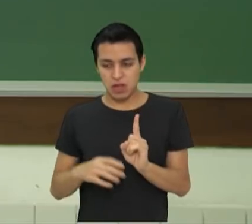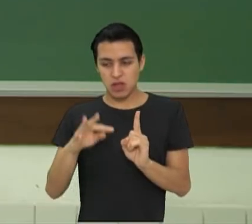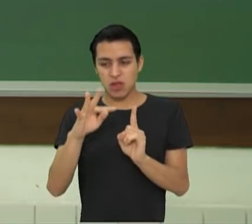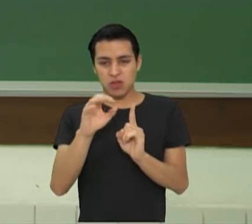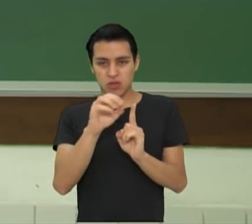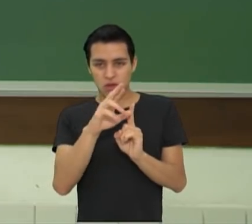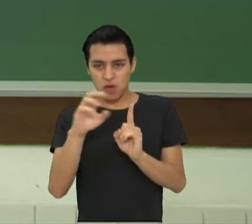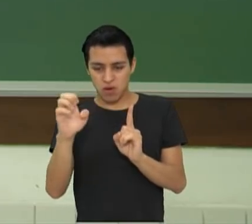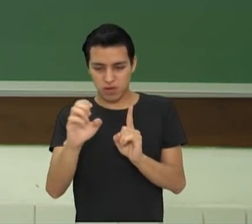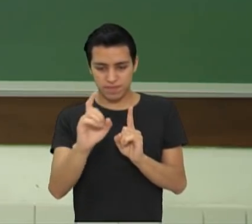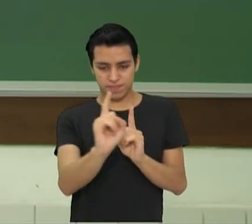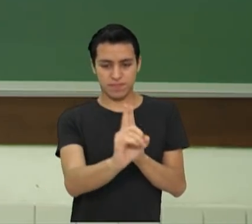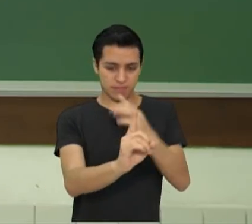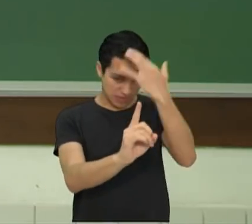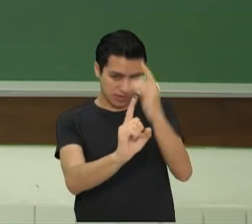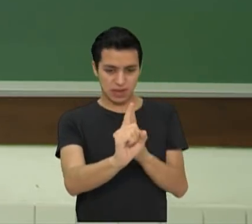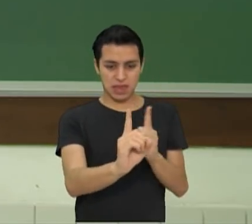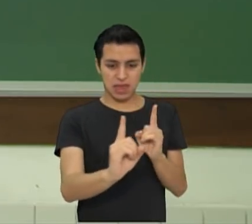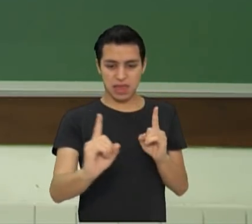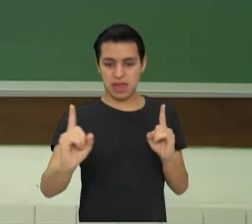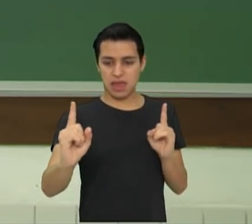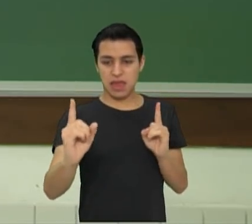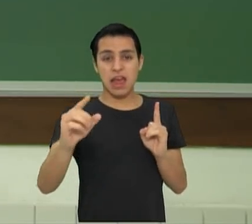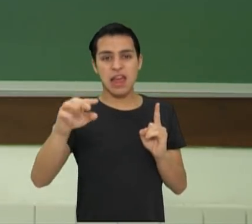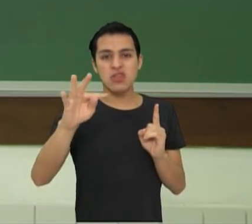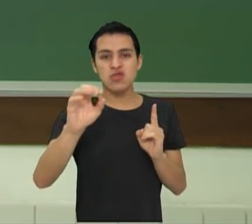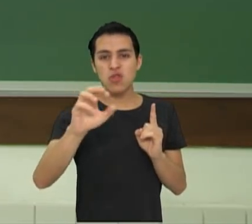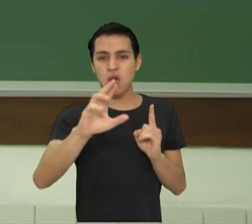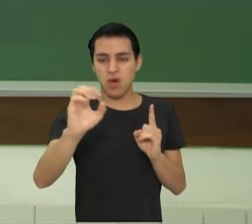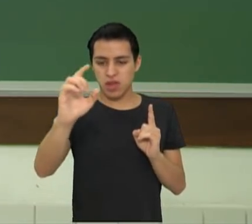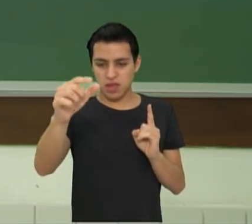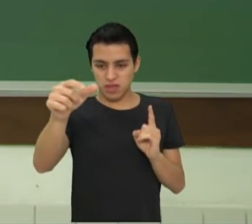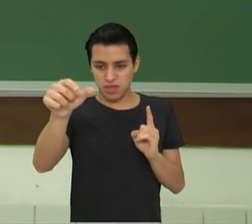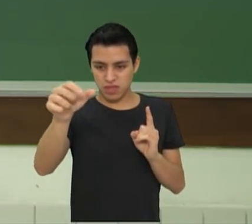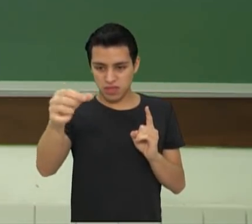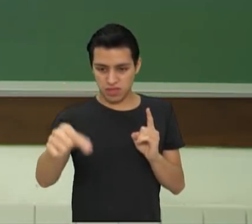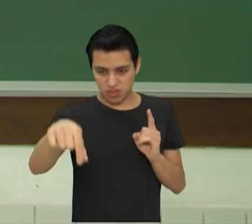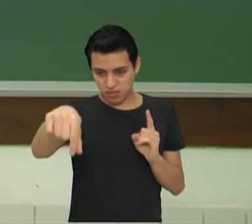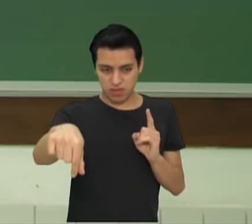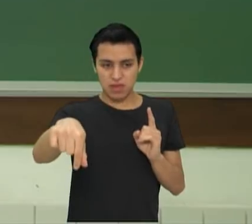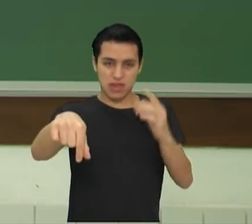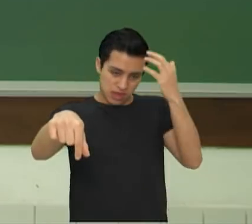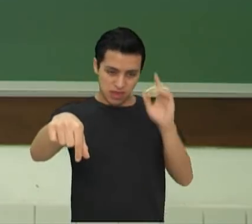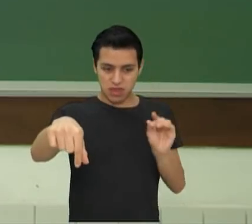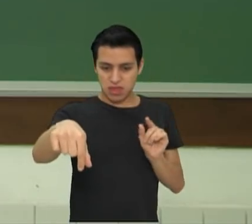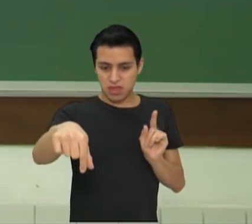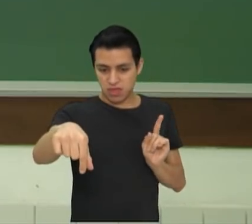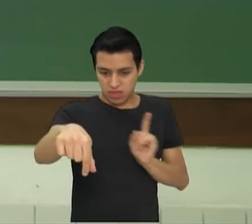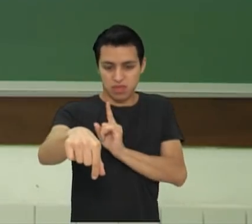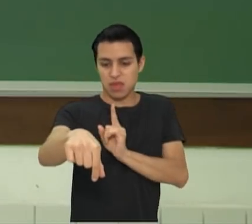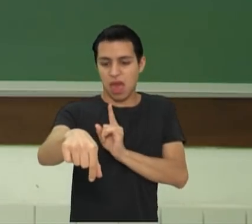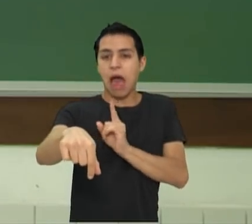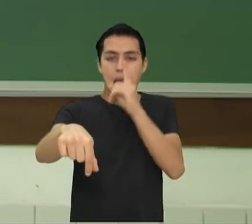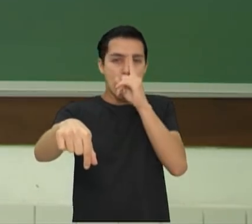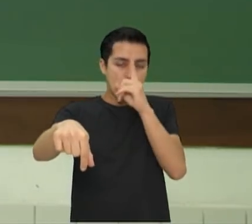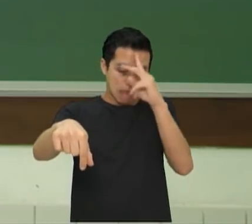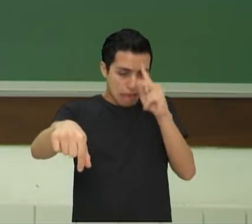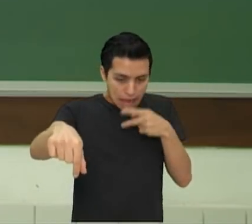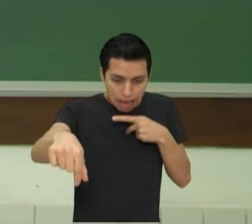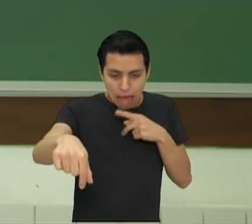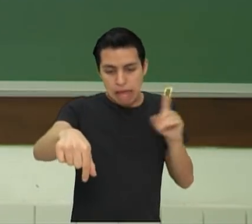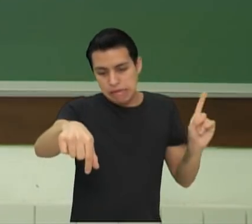lá, você com o teu rei coloca na fileira da torre ou na coluna da torre. Você não pode fazer isso. Se você faz isso, você tem